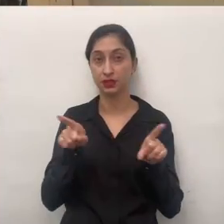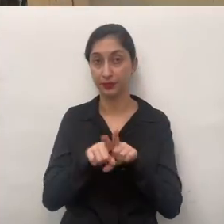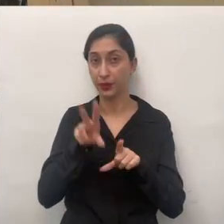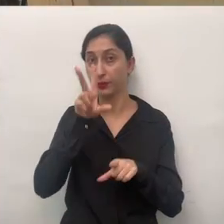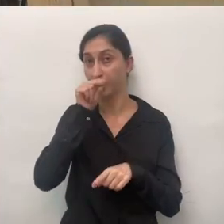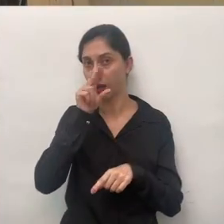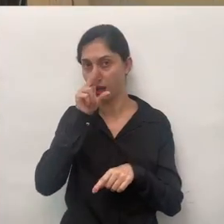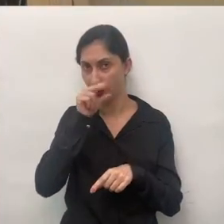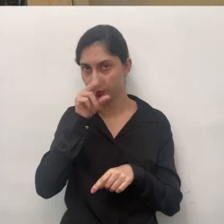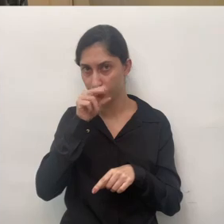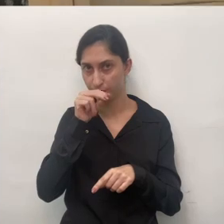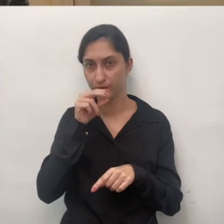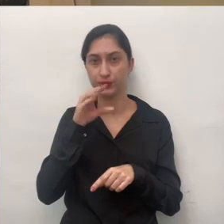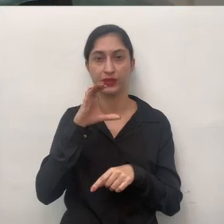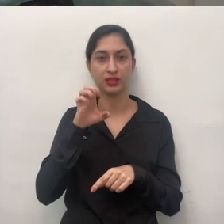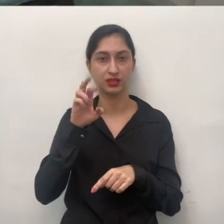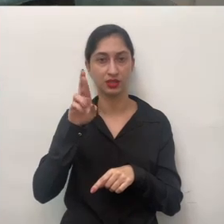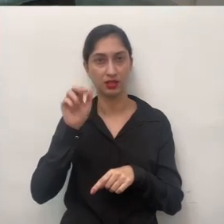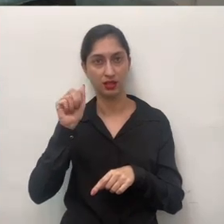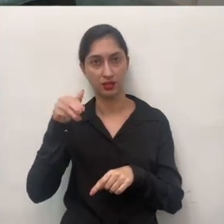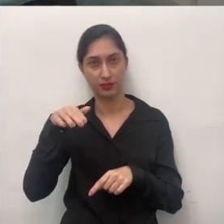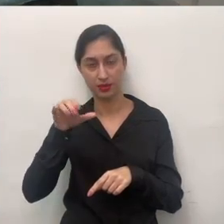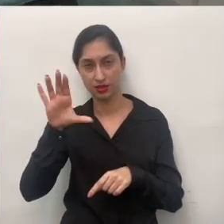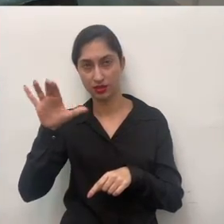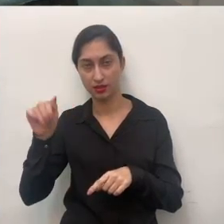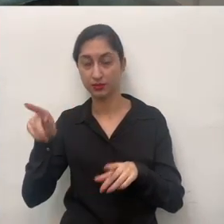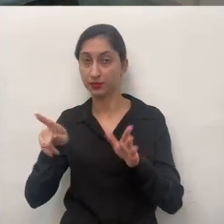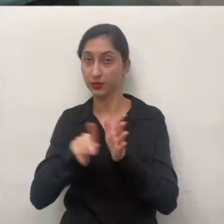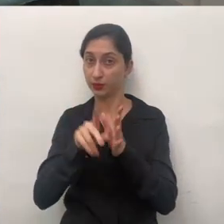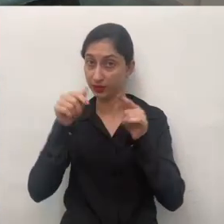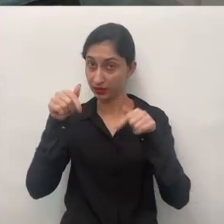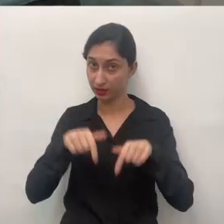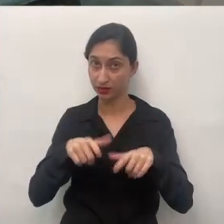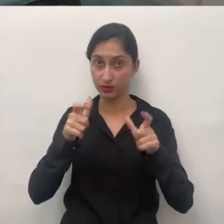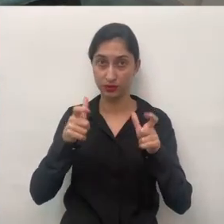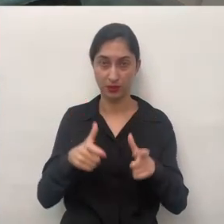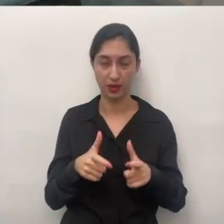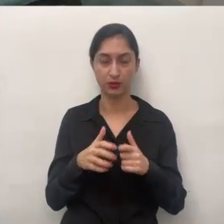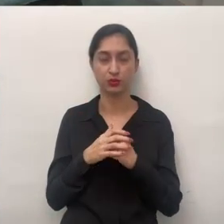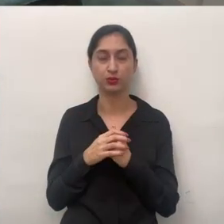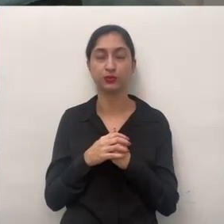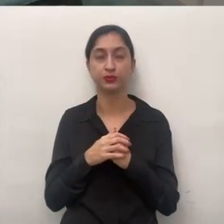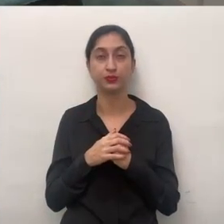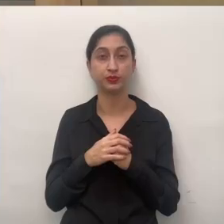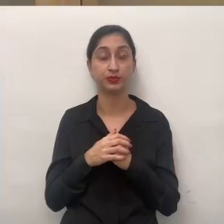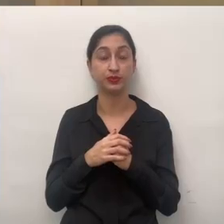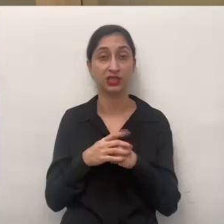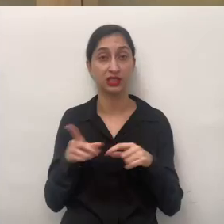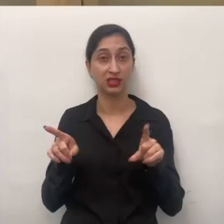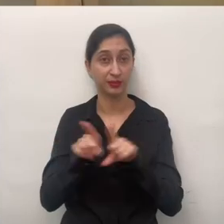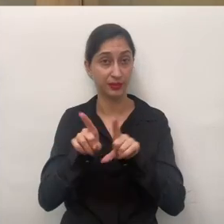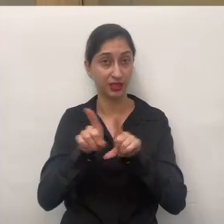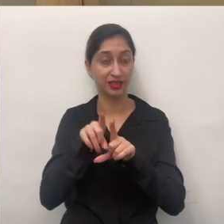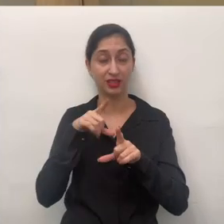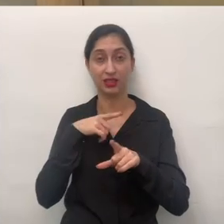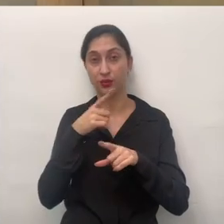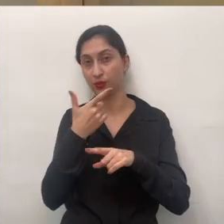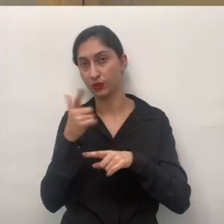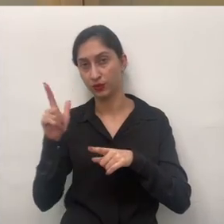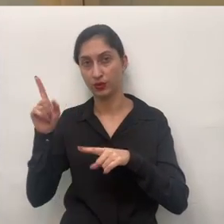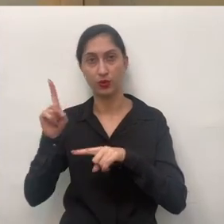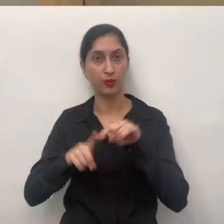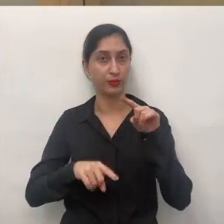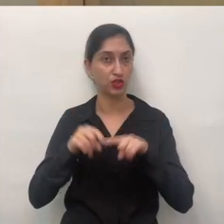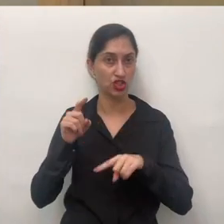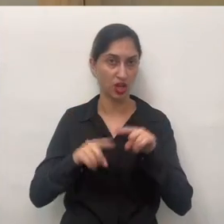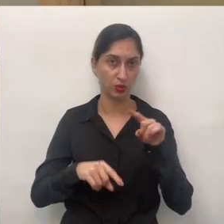o pato da Cerâmica Vaz, que também é do acervo do museu, e uma série de objetos